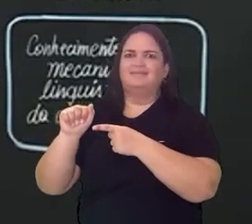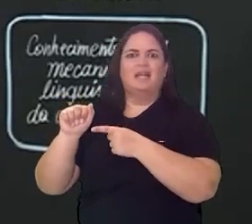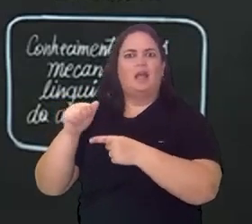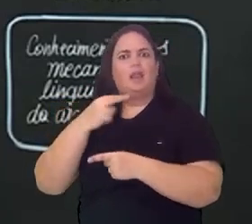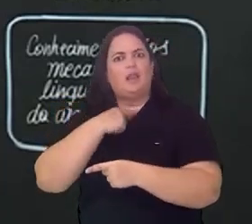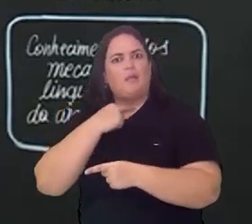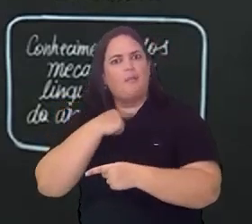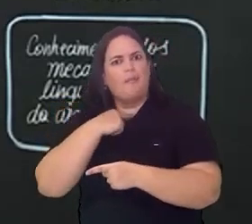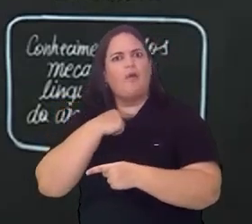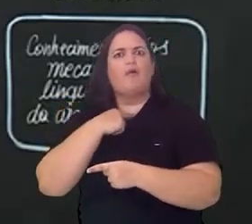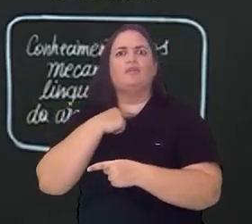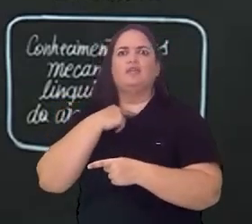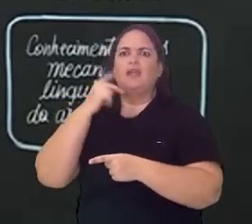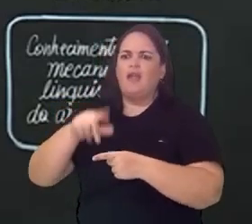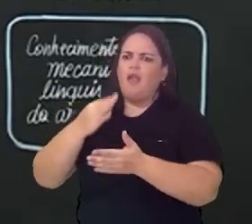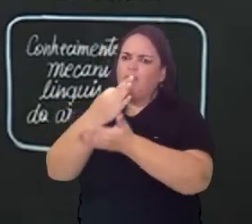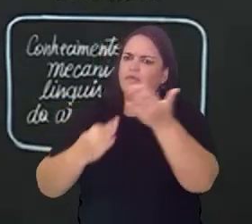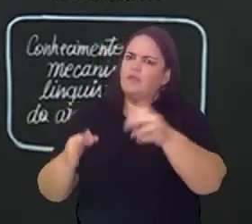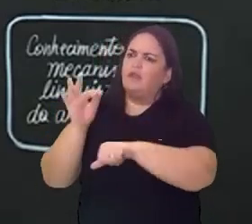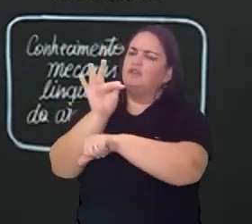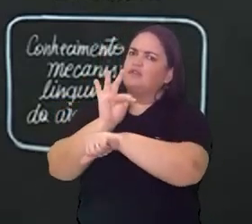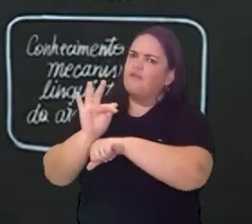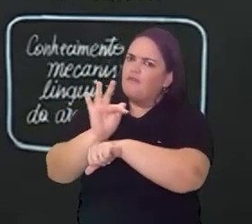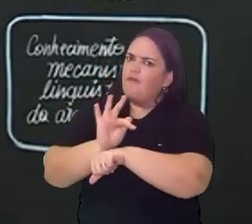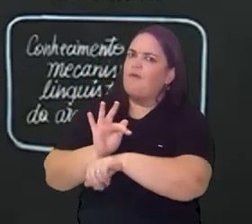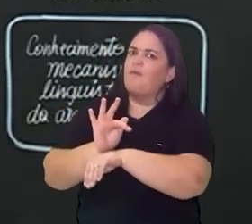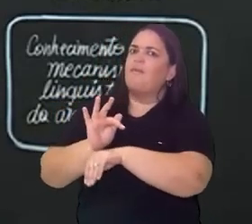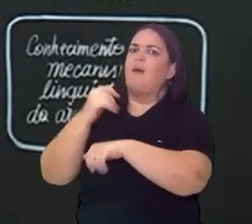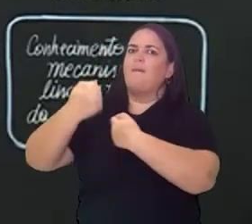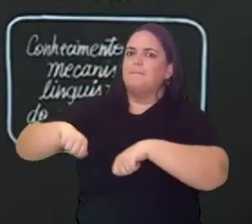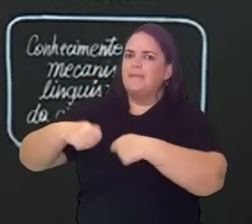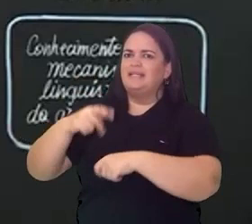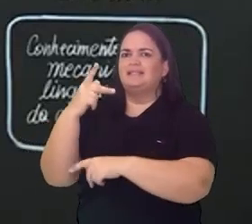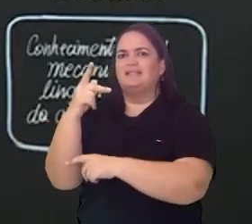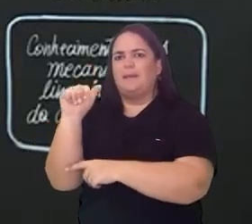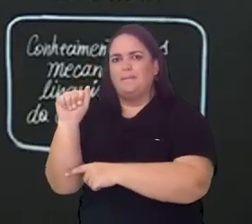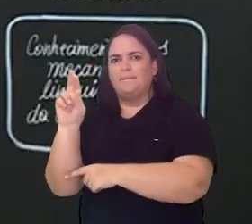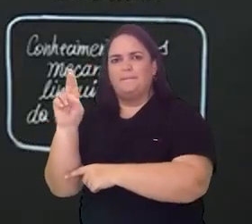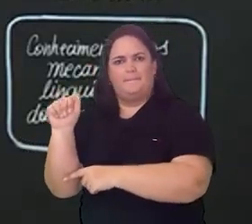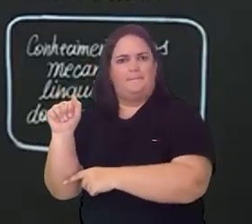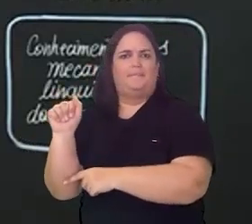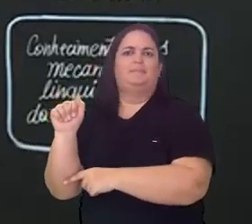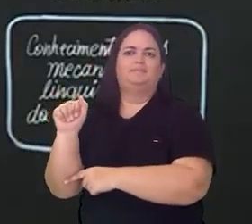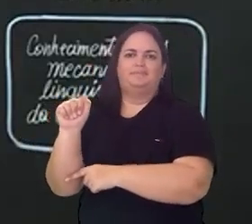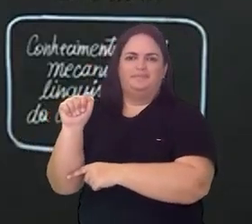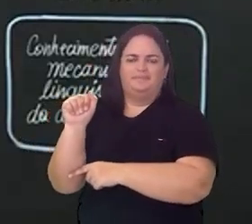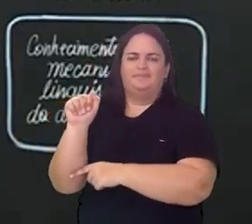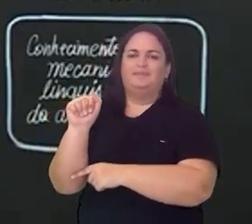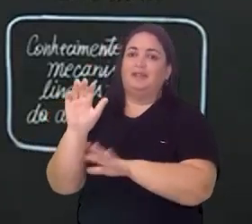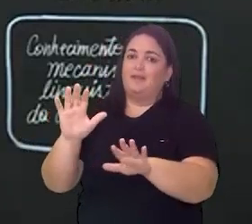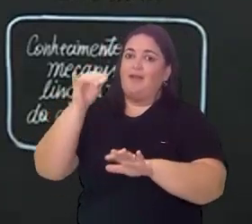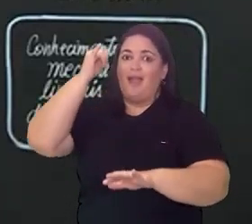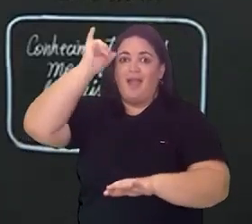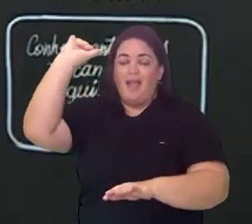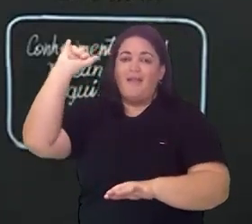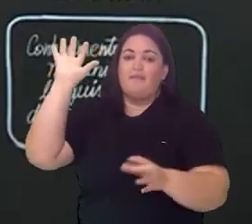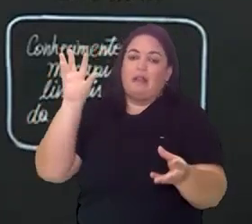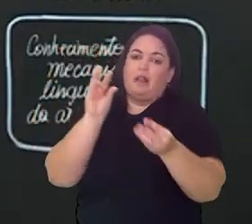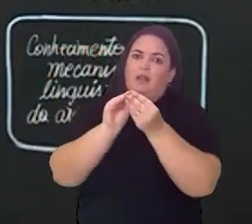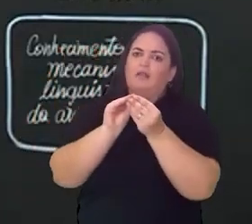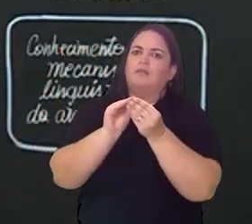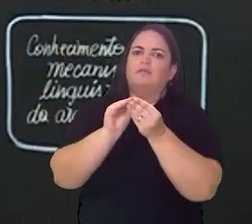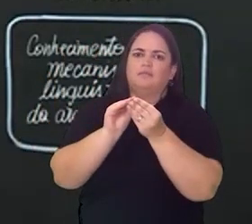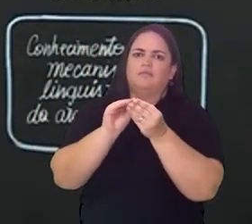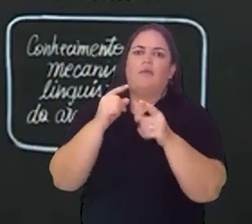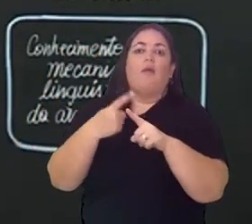numa redação oficial, eu precisaria usar a variação para, né? A escrita correta dessa preposição. É bom evitar certas